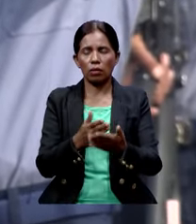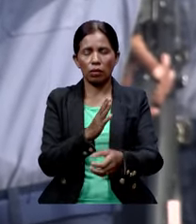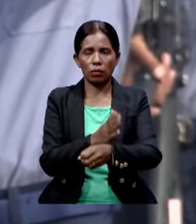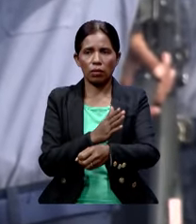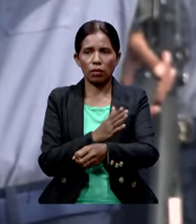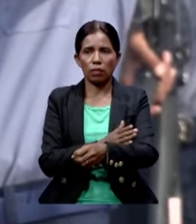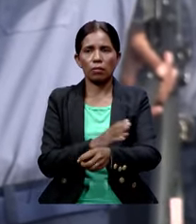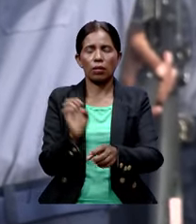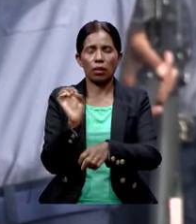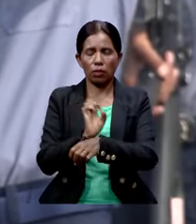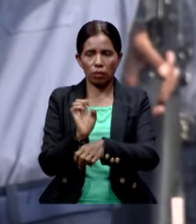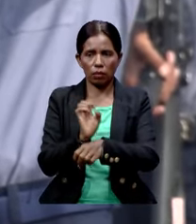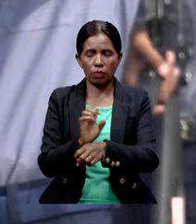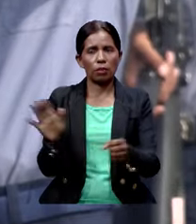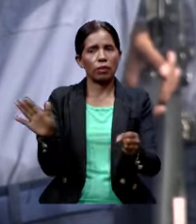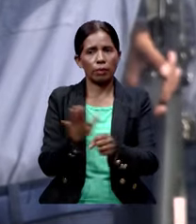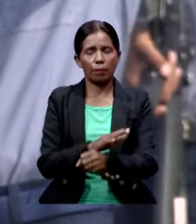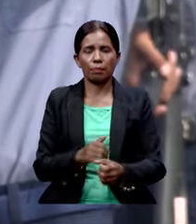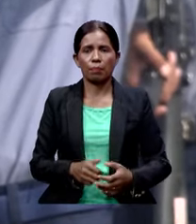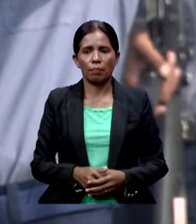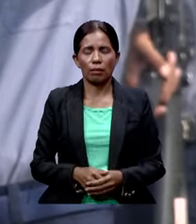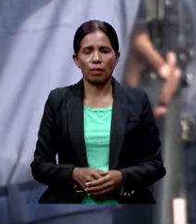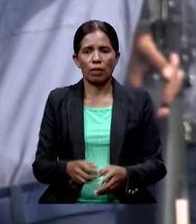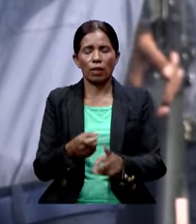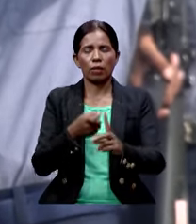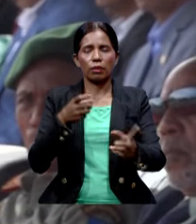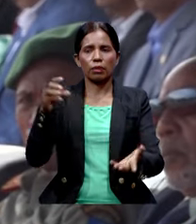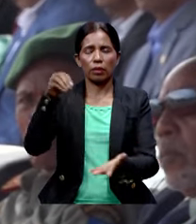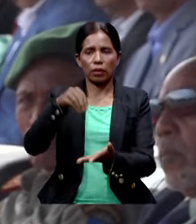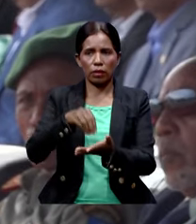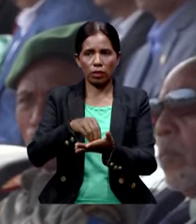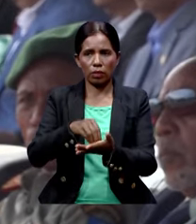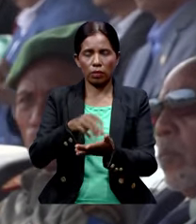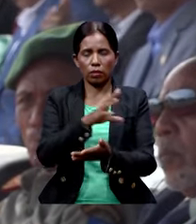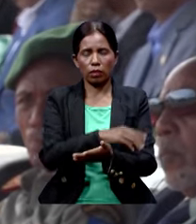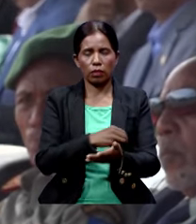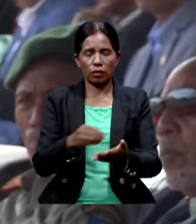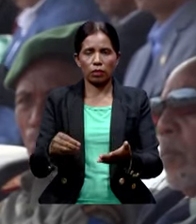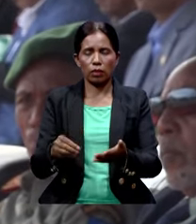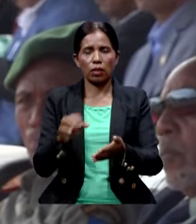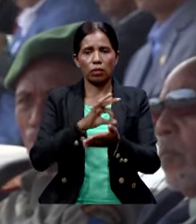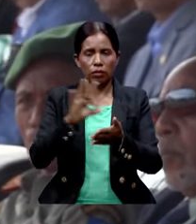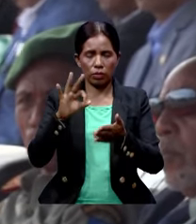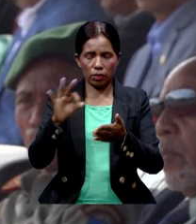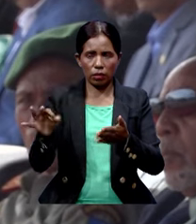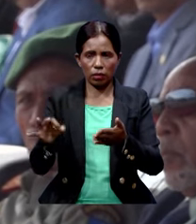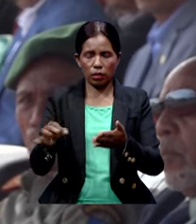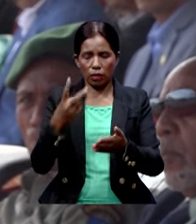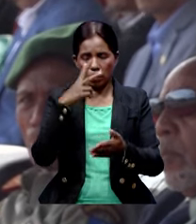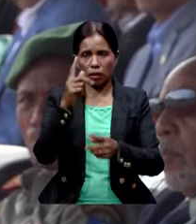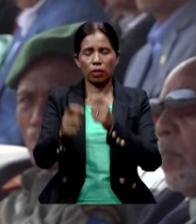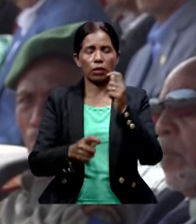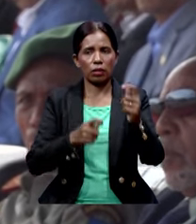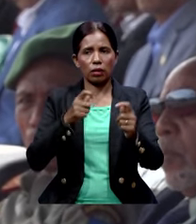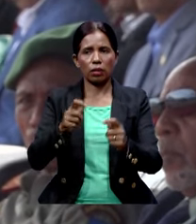economia sustentável. Capacidade local, ligou investimento e a formação, aquisição de tecnologia